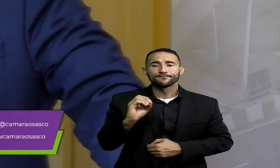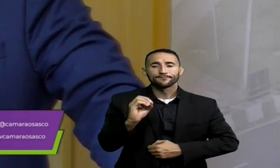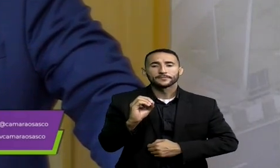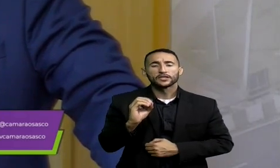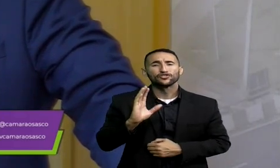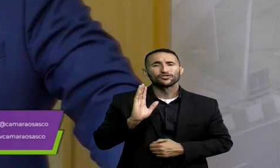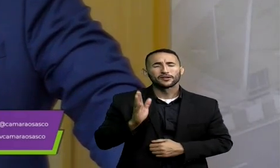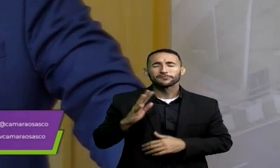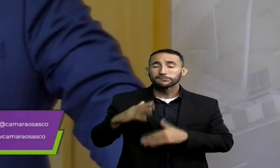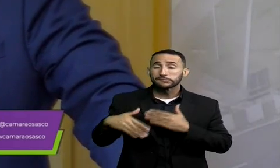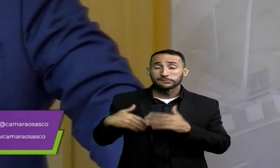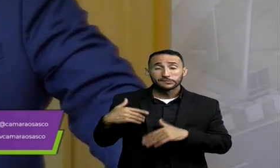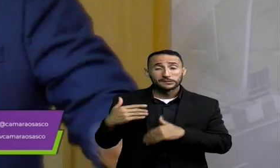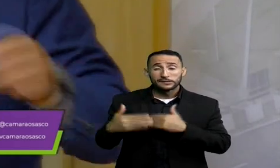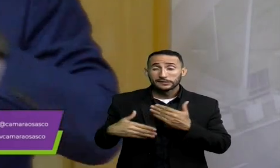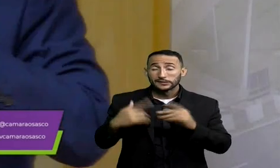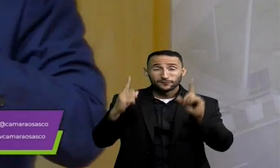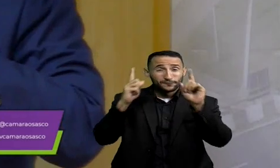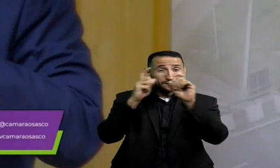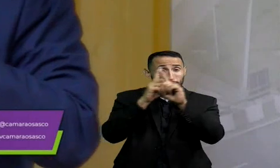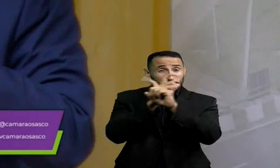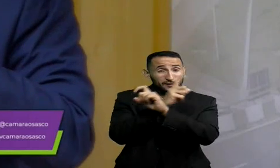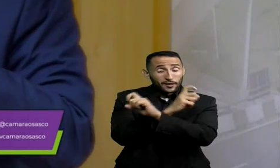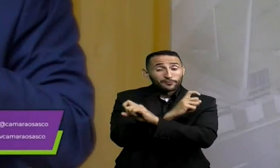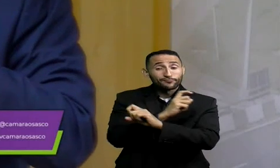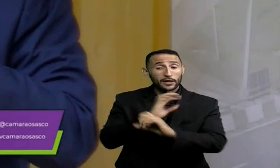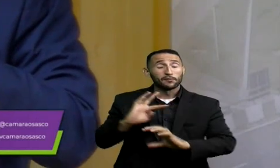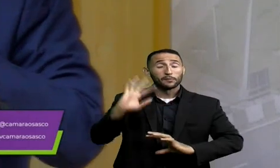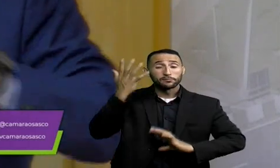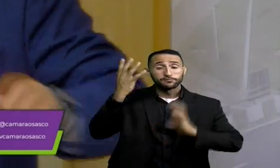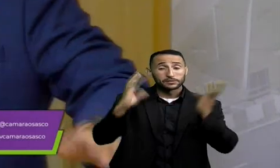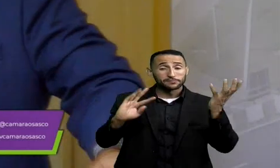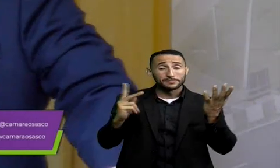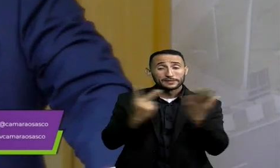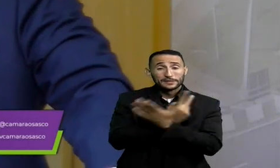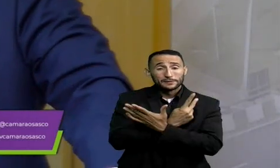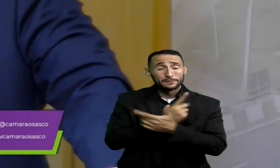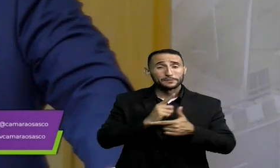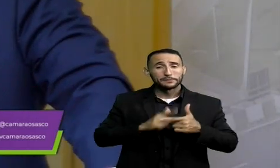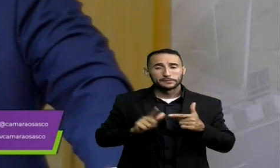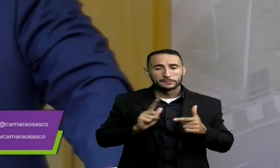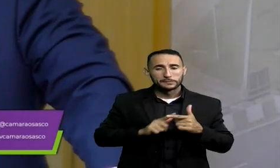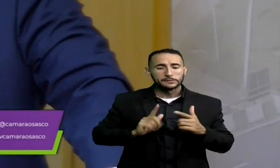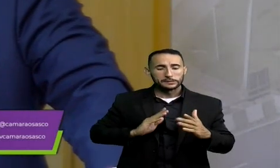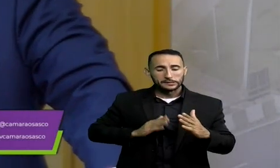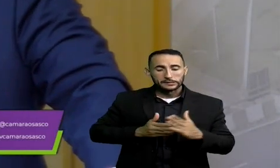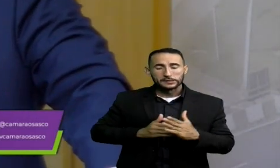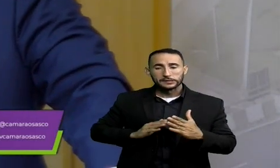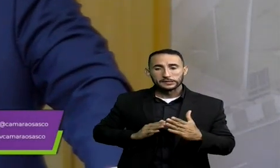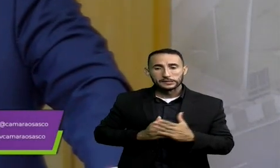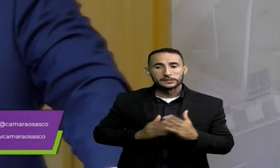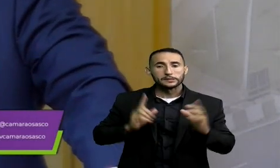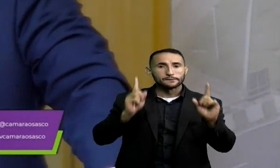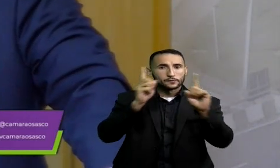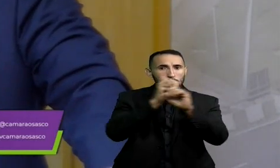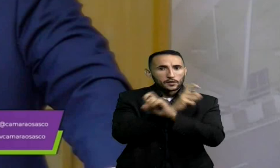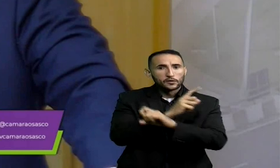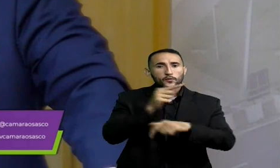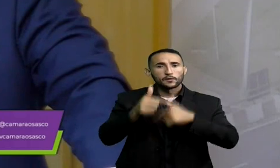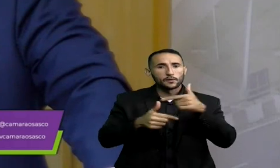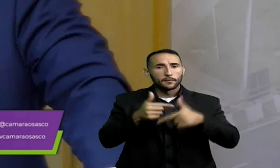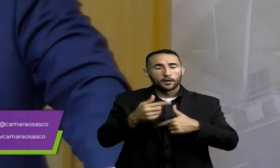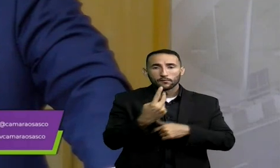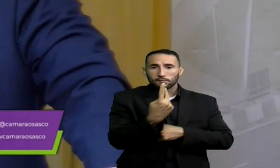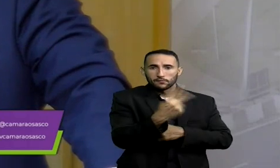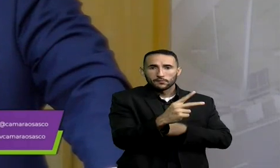vem passando por várias dificuldades na questão do do trabalho da